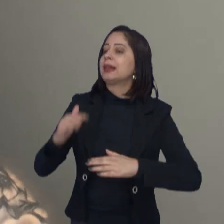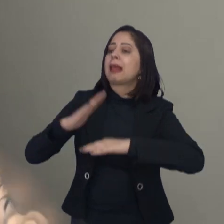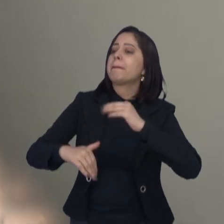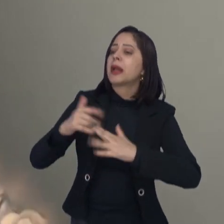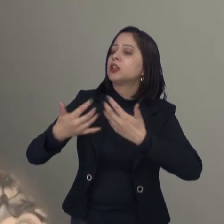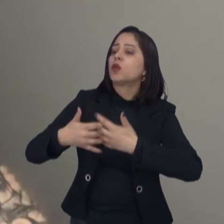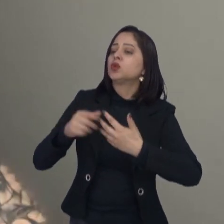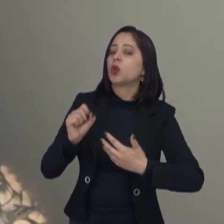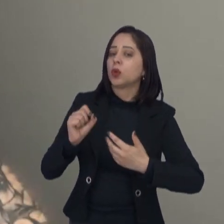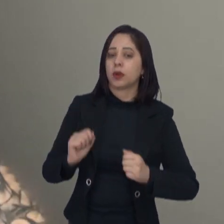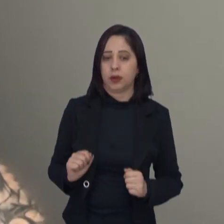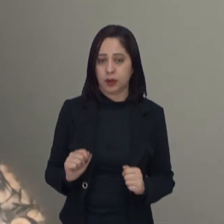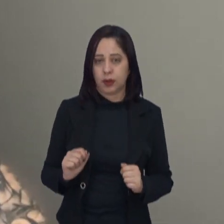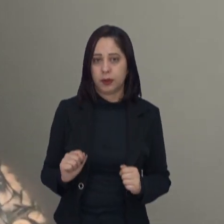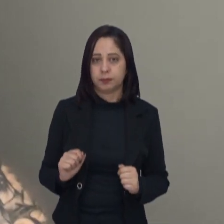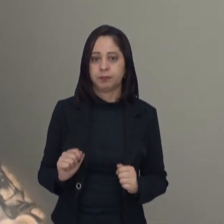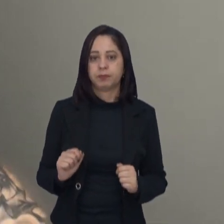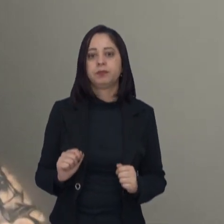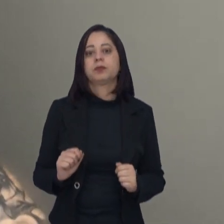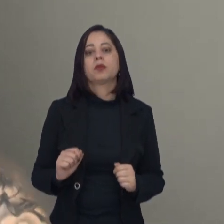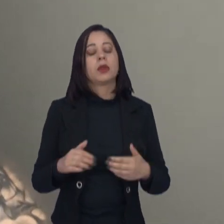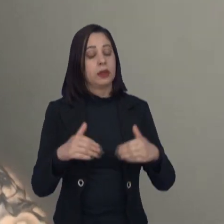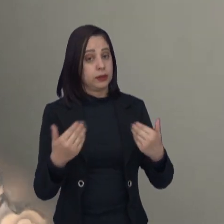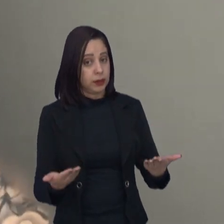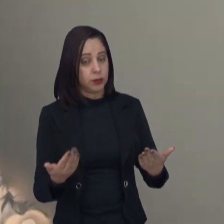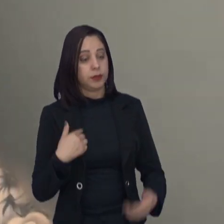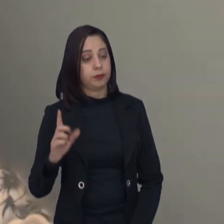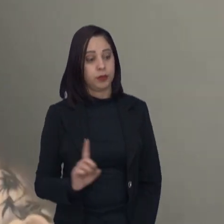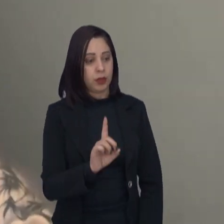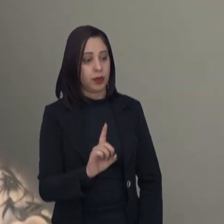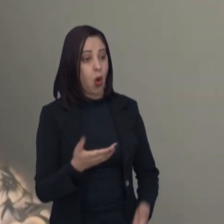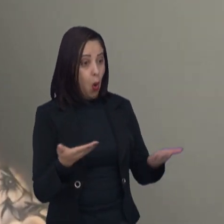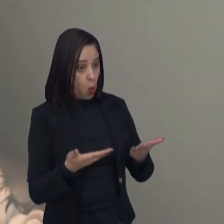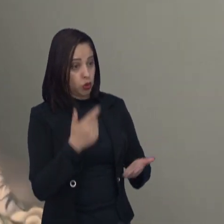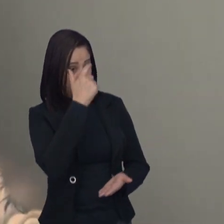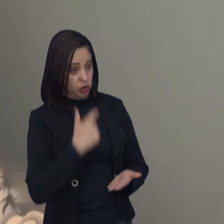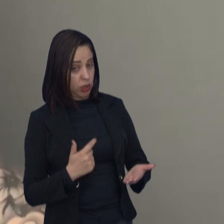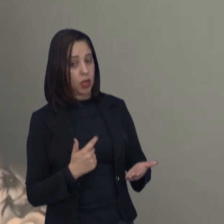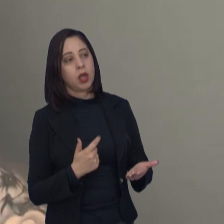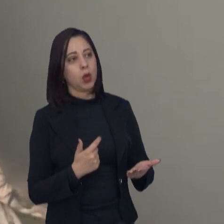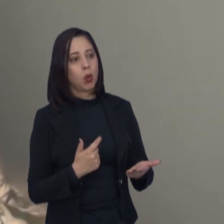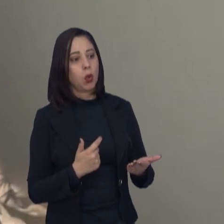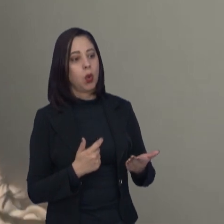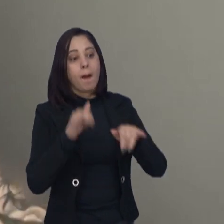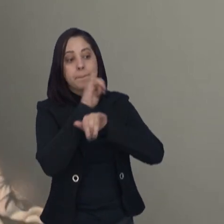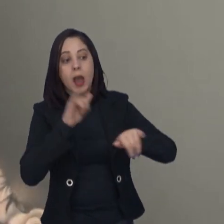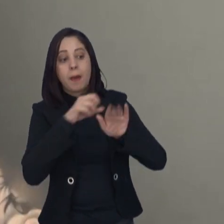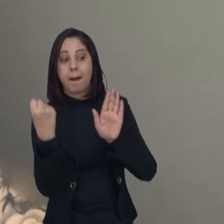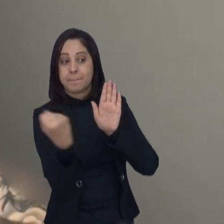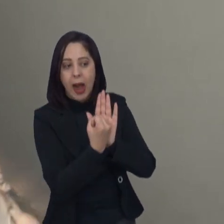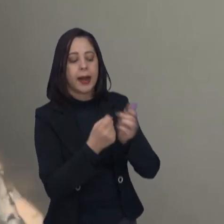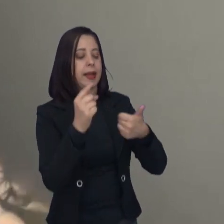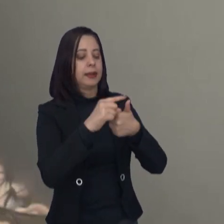né? As meninas procuram a assistência do escritório e falam assim, hoje eu trabalho com divulgação de tal marca, eu trabalho com